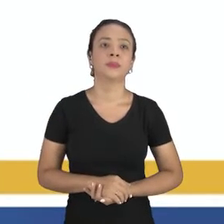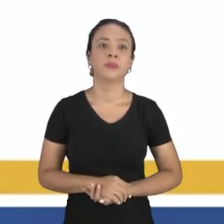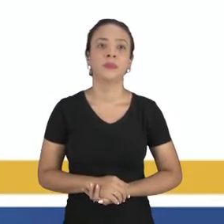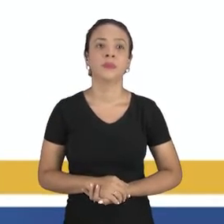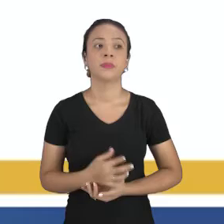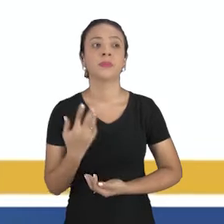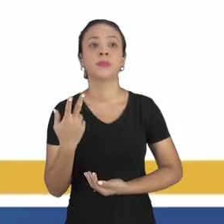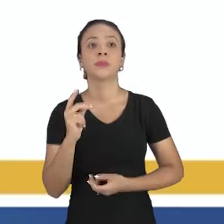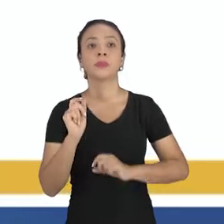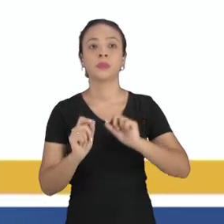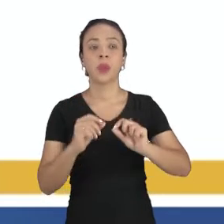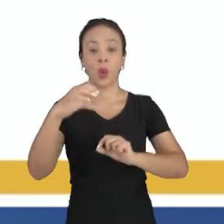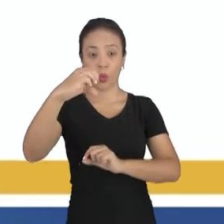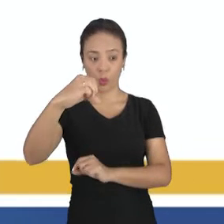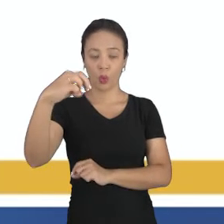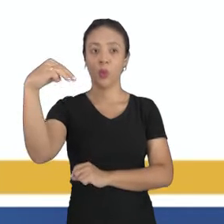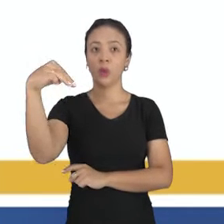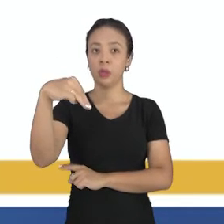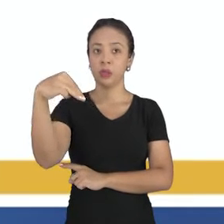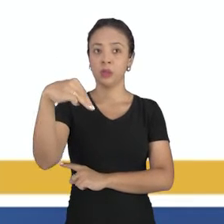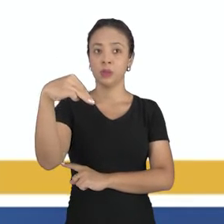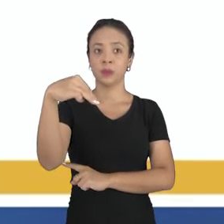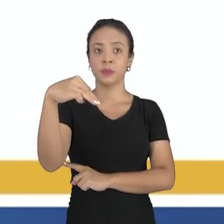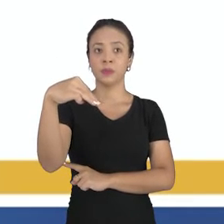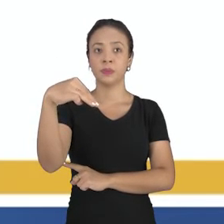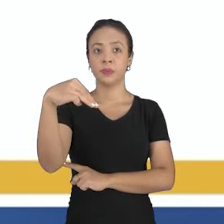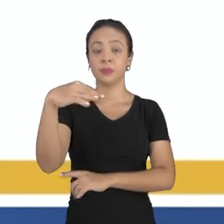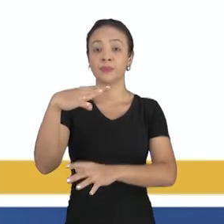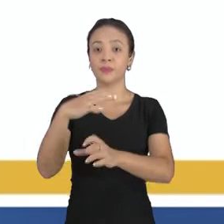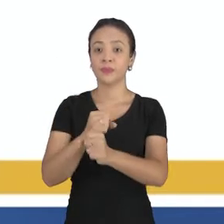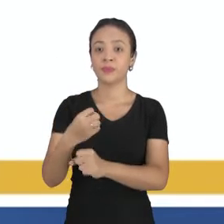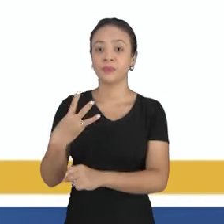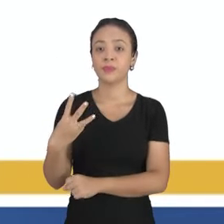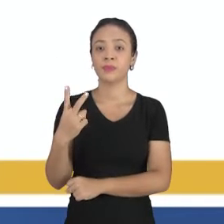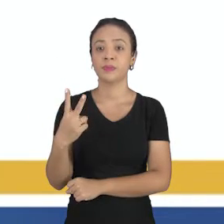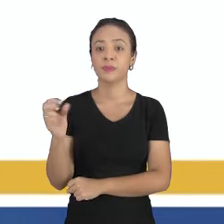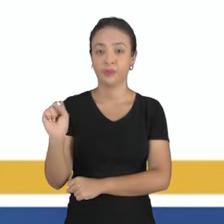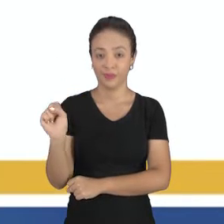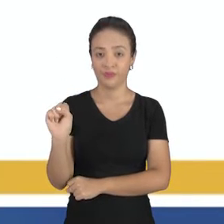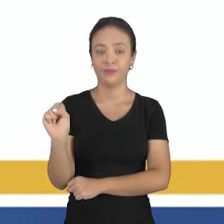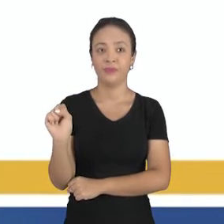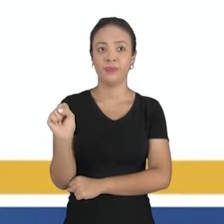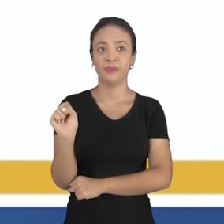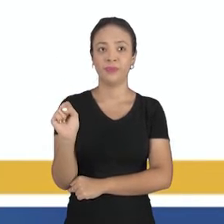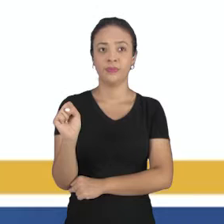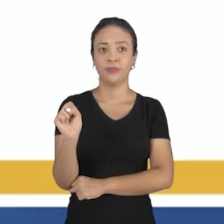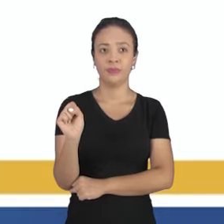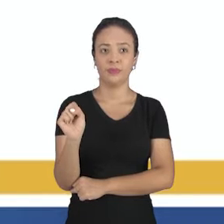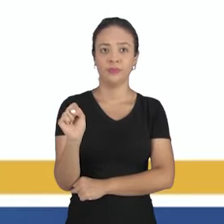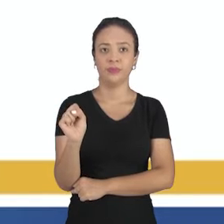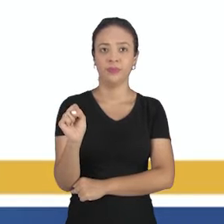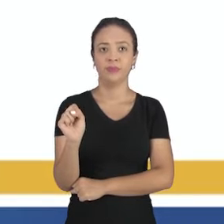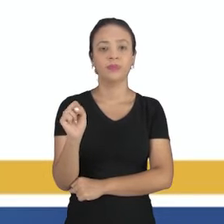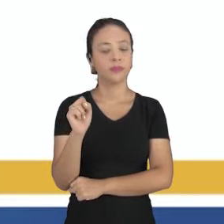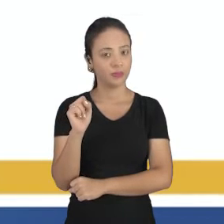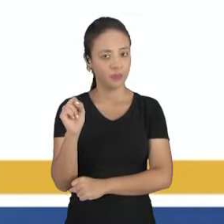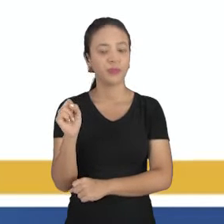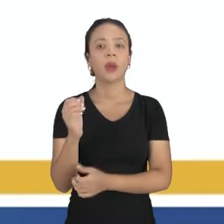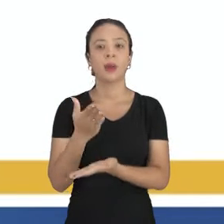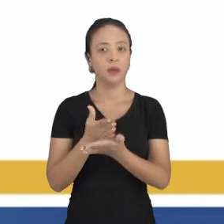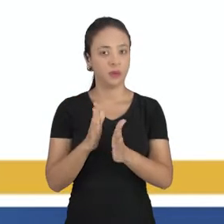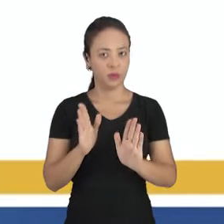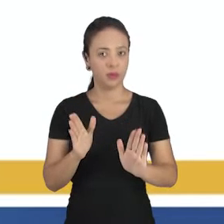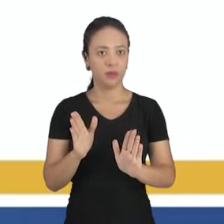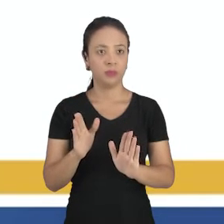O que é igual a 9 minutos ver mais 32 segundos fecha onde isso aí